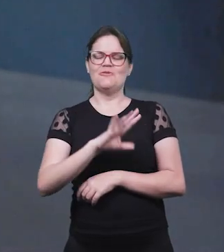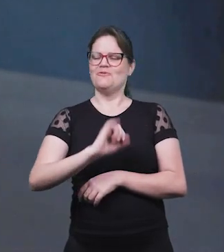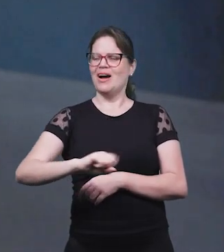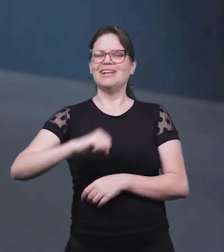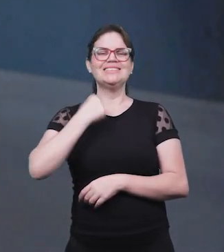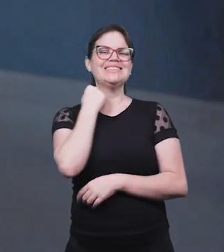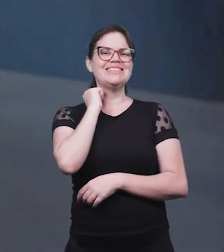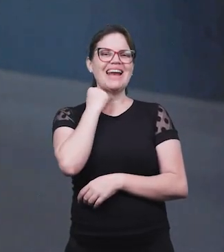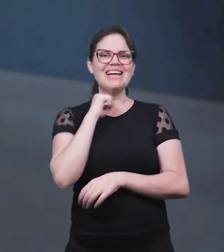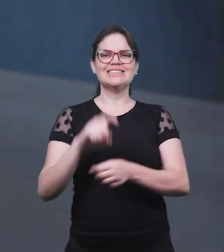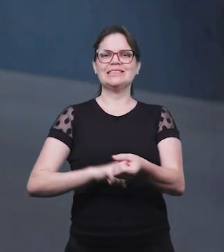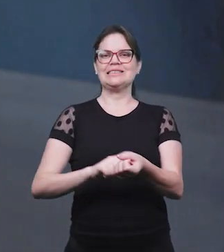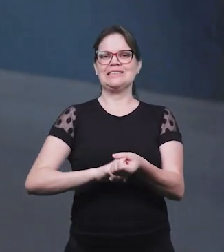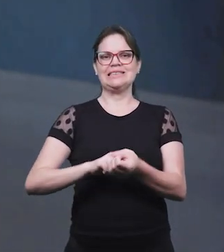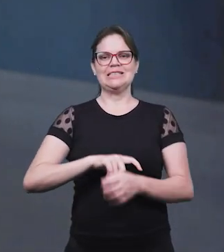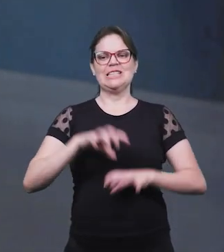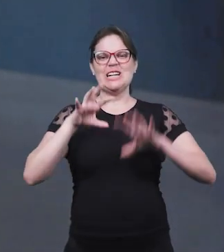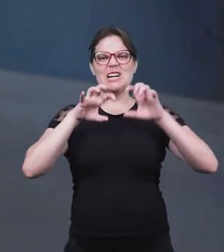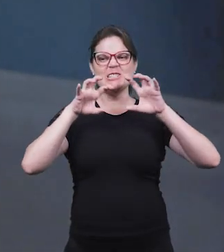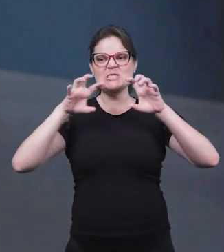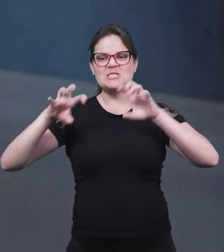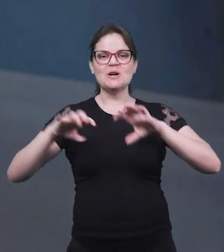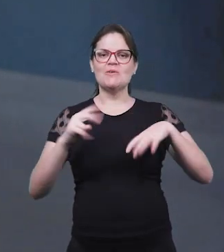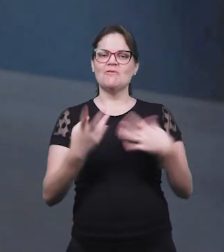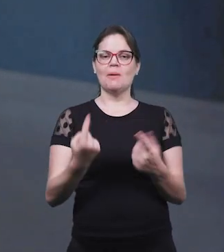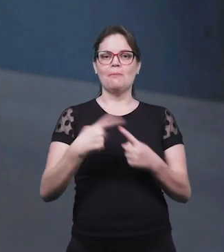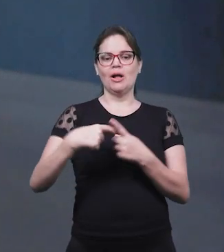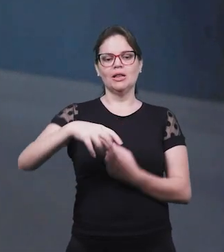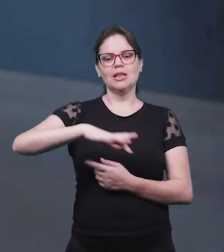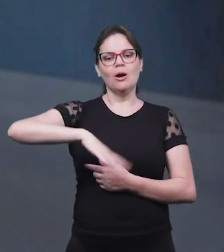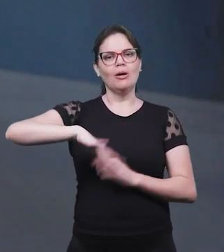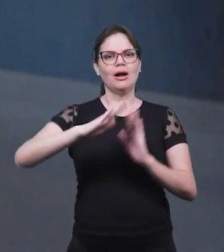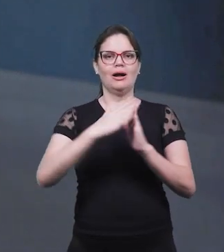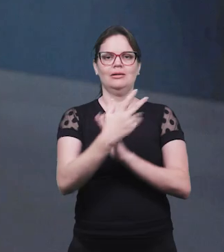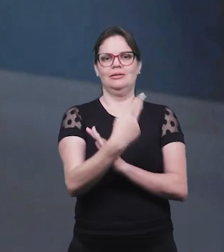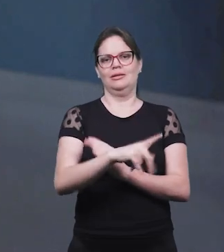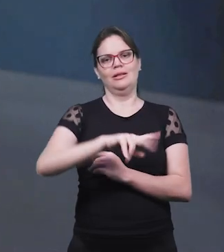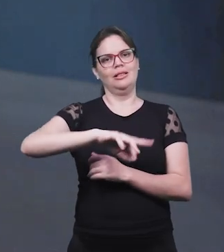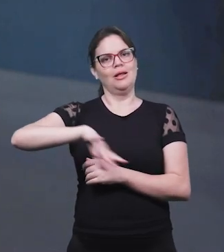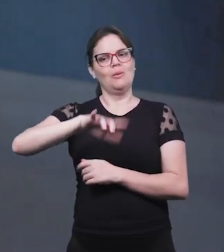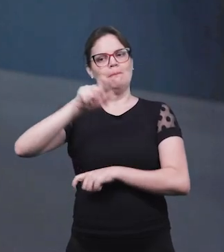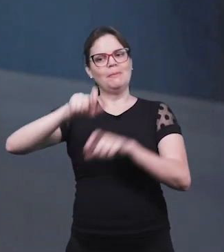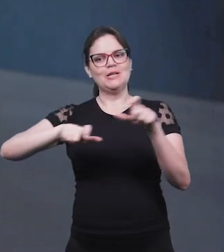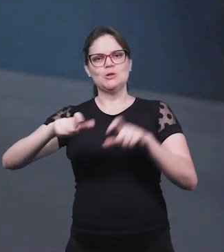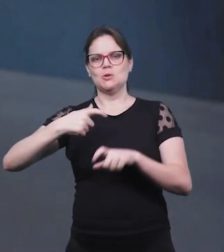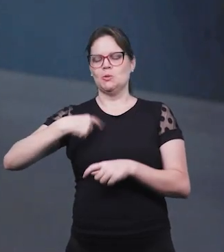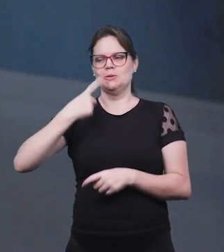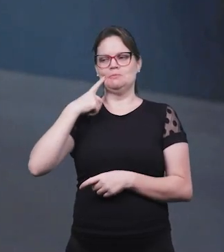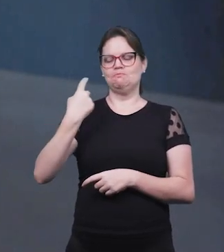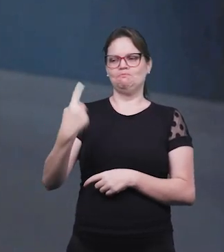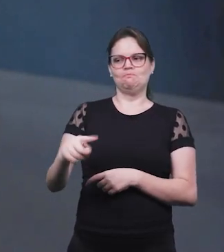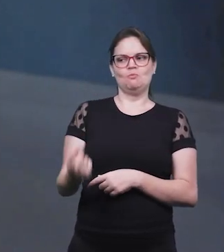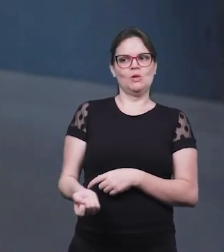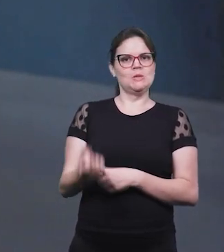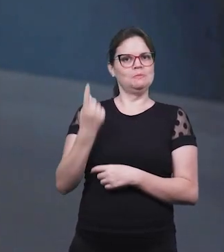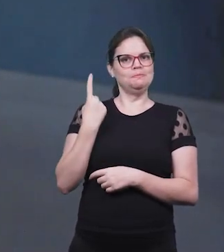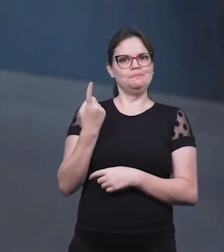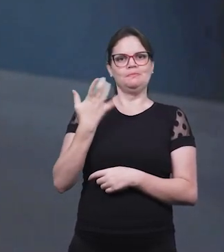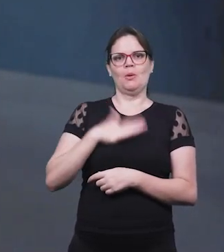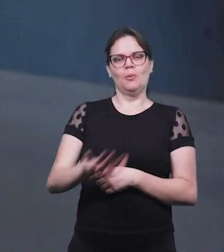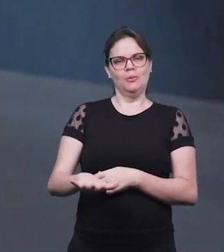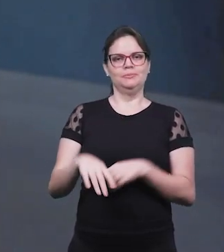estressar e o ambiente não é a casa dele, as pessoas, ele pode estranhar. Então, o